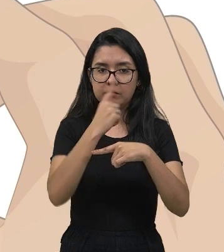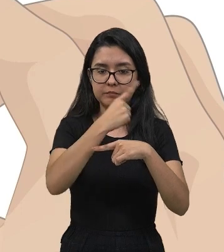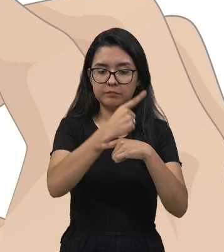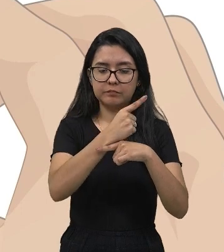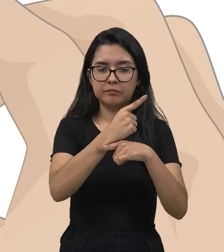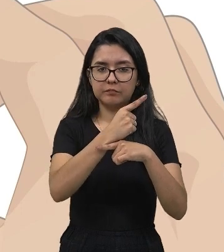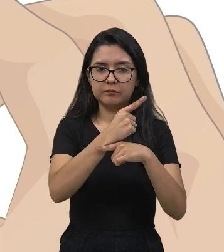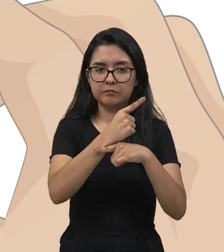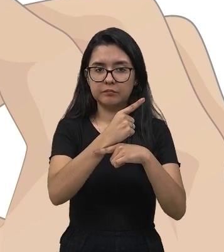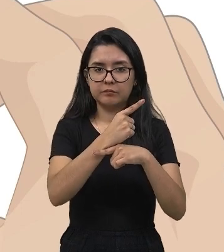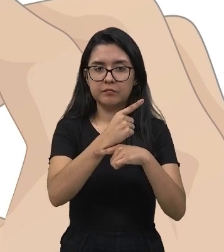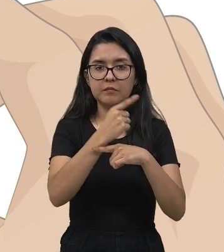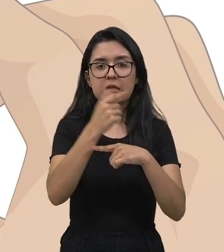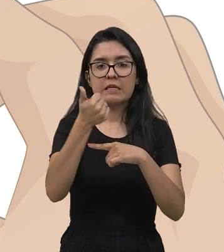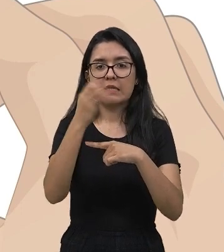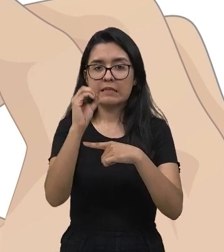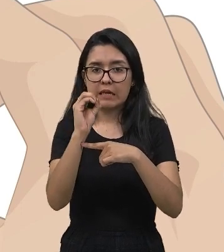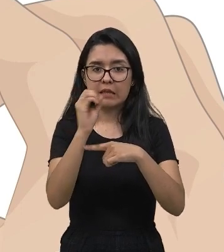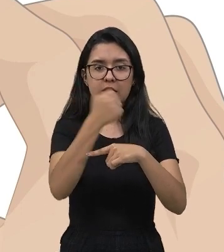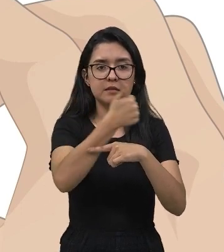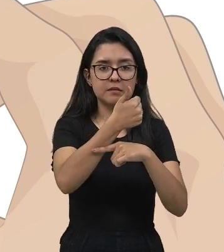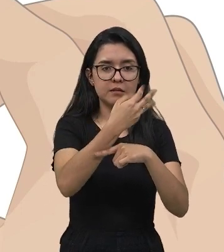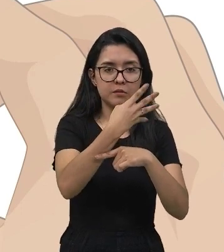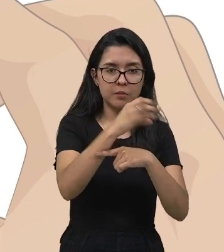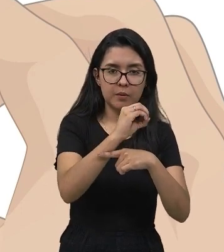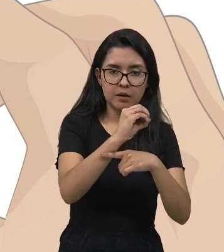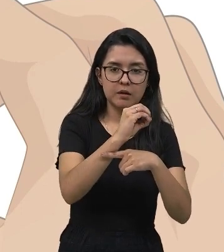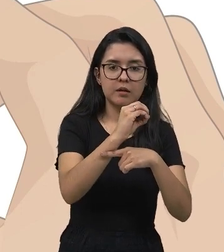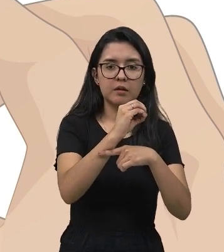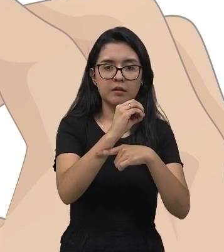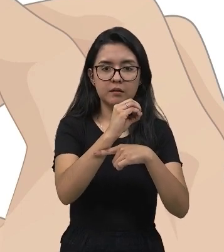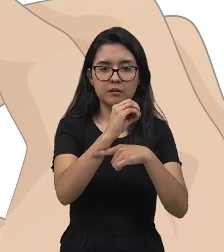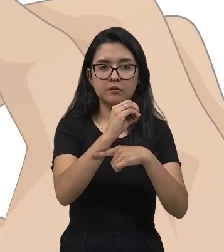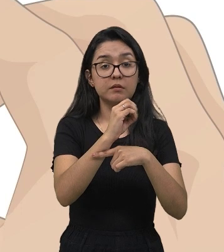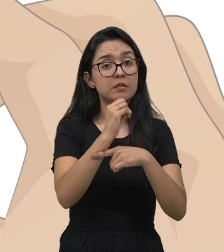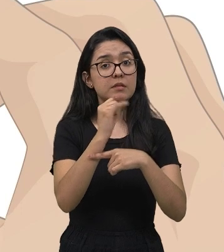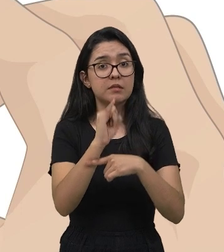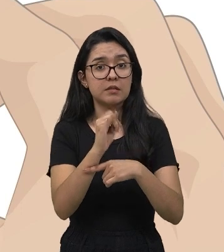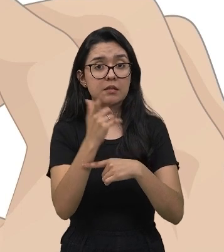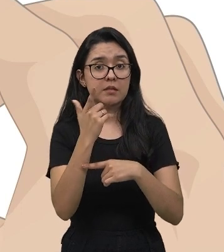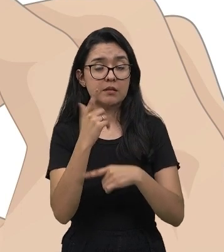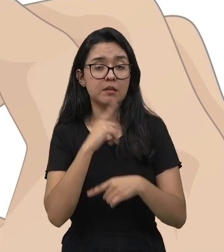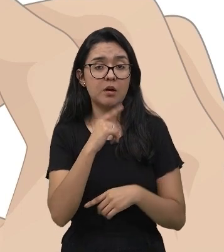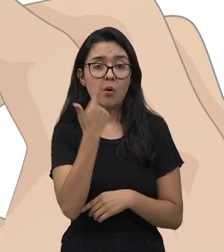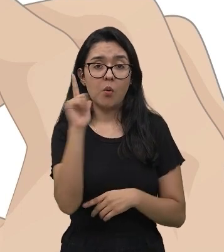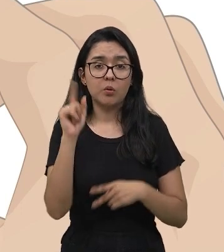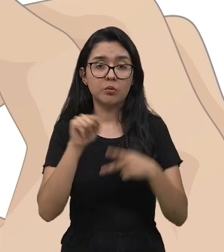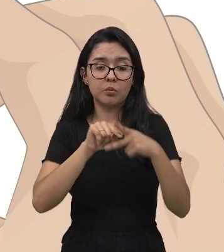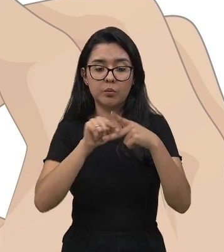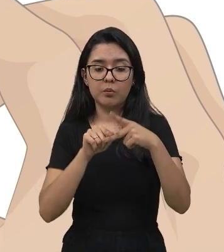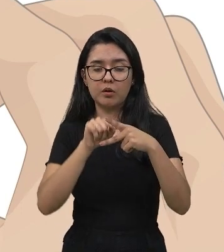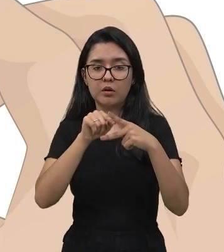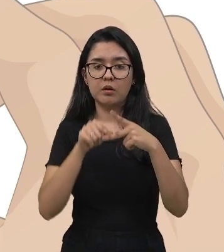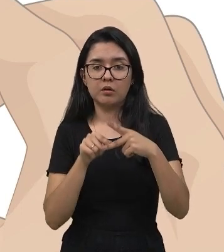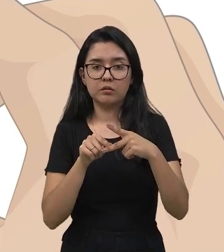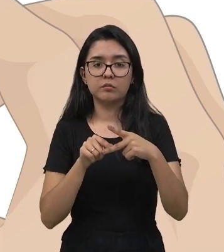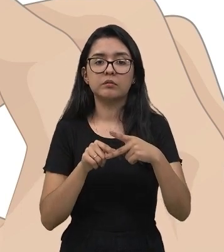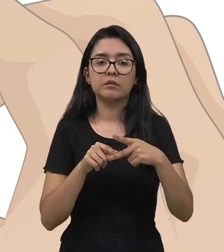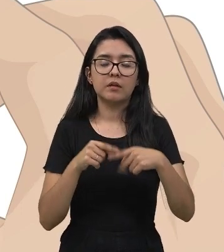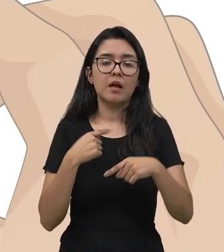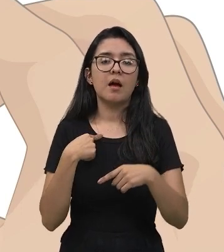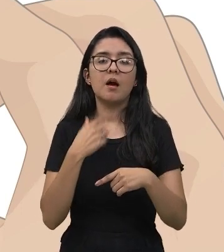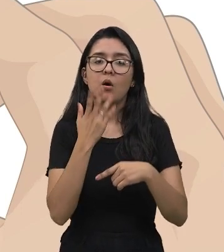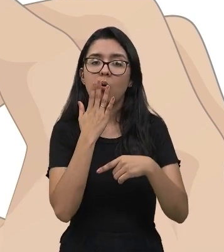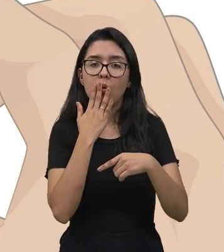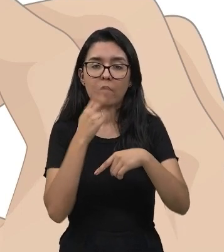e estabelece a medida. Tá legal? E se tivesse um outro ângulo, como nós temos aí um outro ângulo que está sinalizado aí de verde, ó,